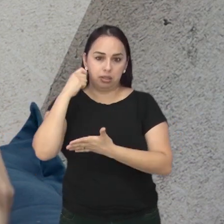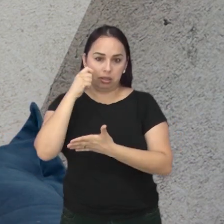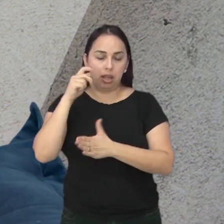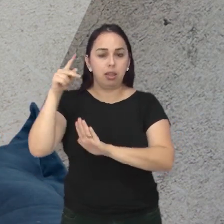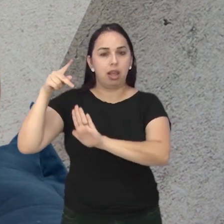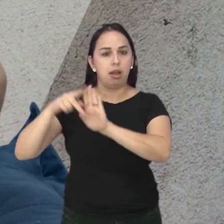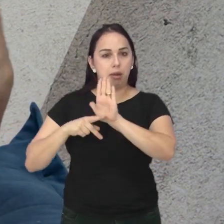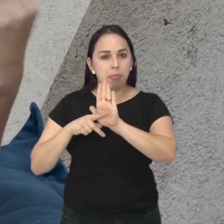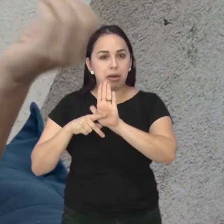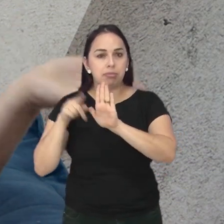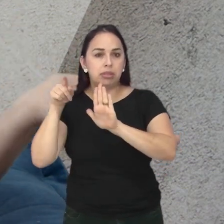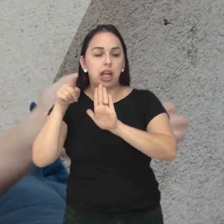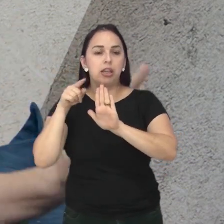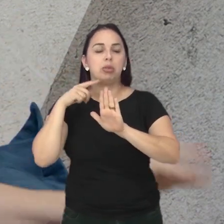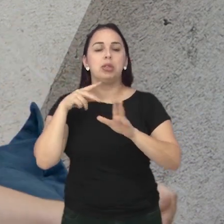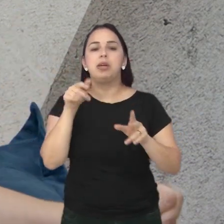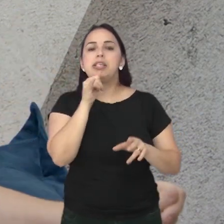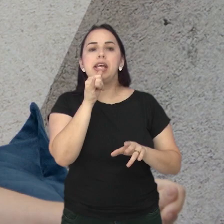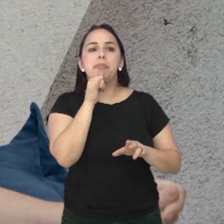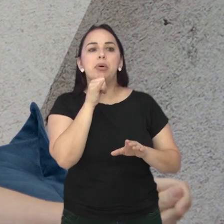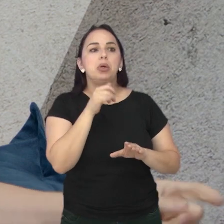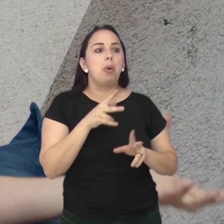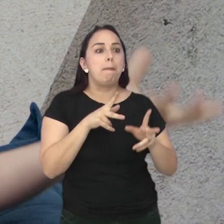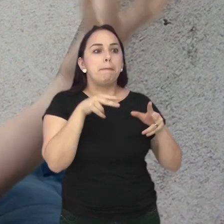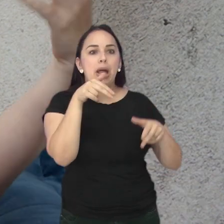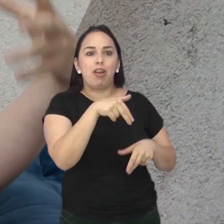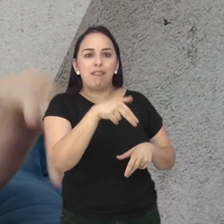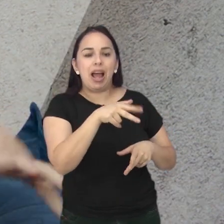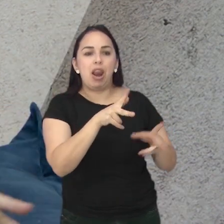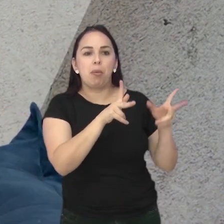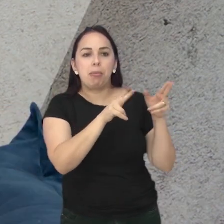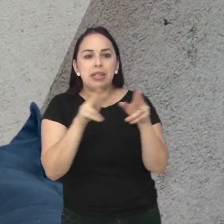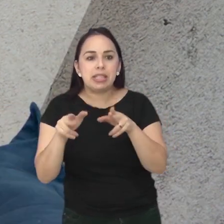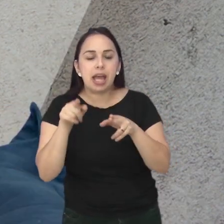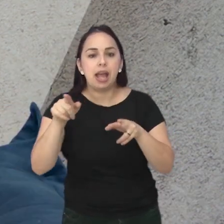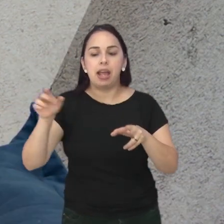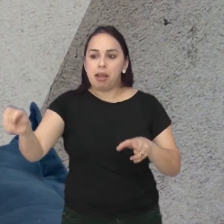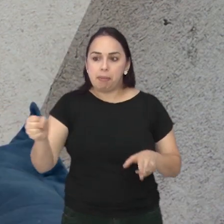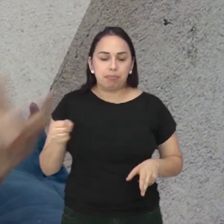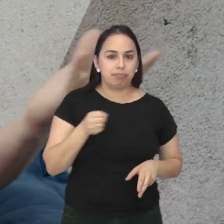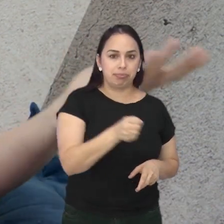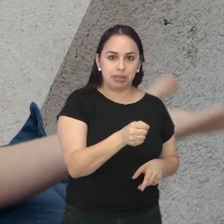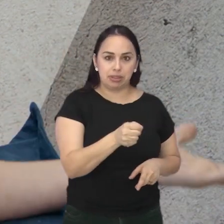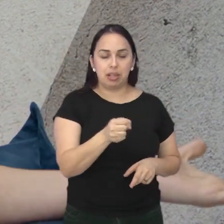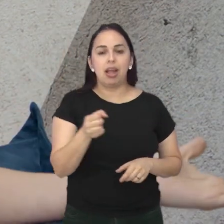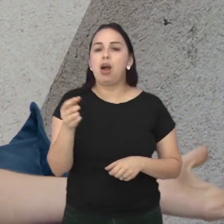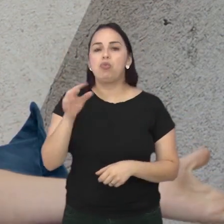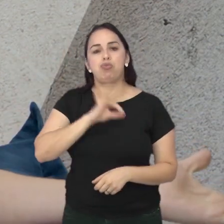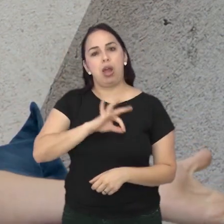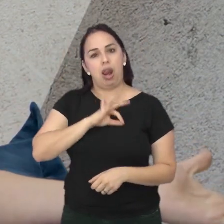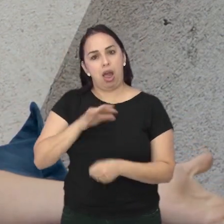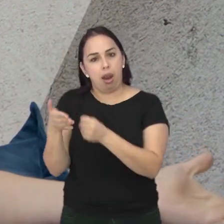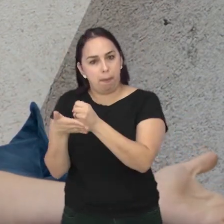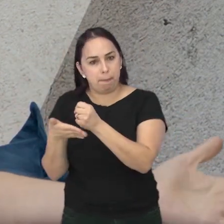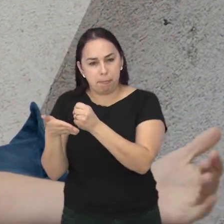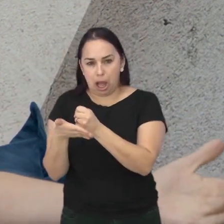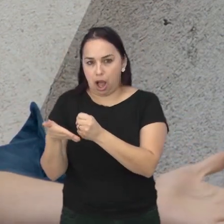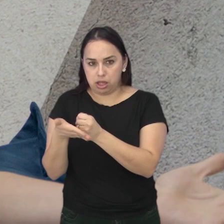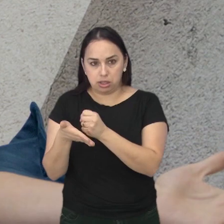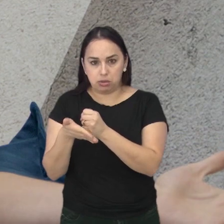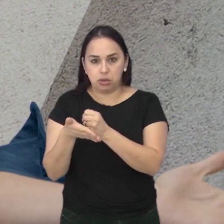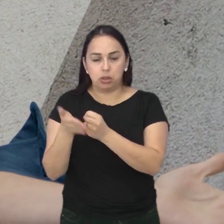tem um projeto lá de uma minissérie, e acabam colocando esses jovens, recebendo salários baixos, inclusive,